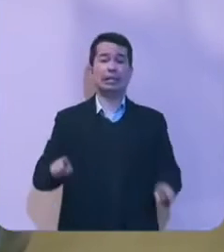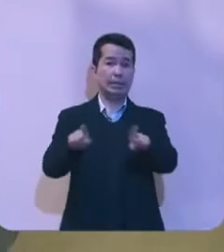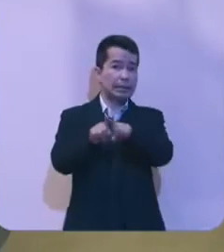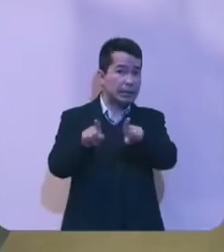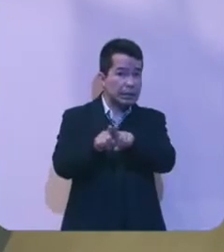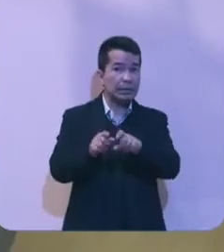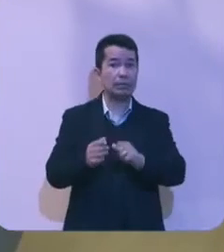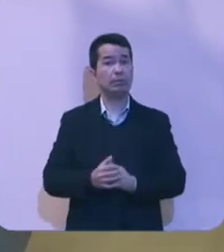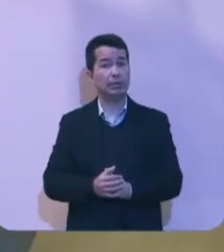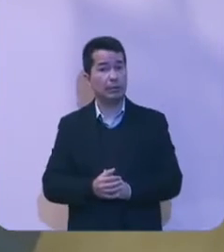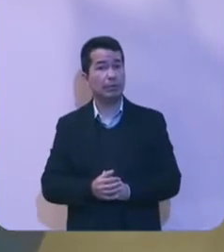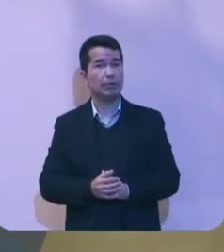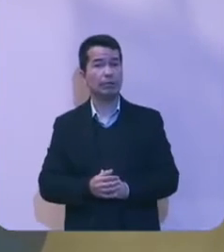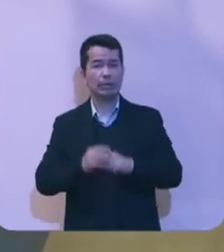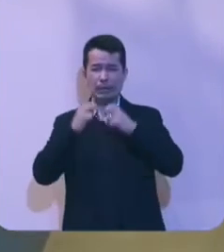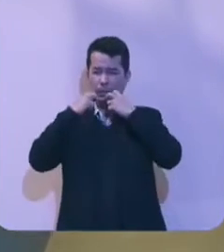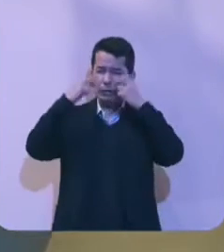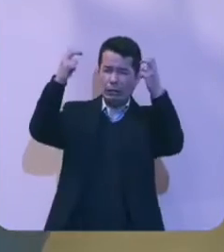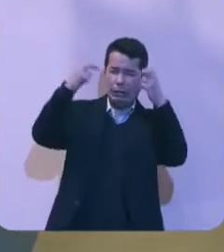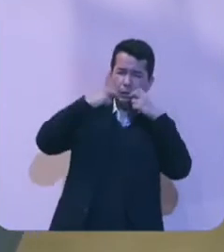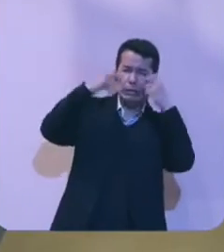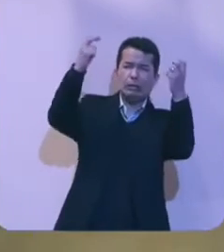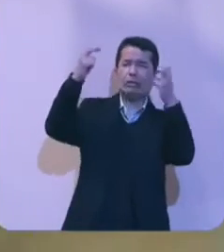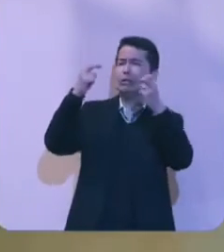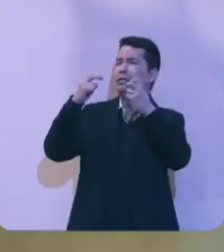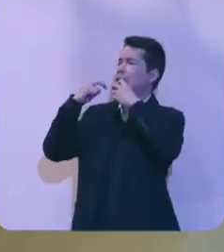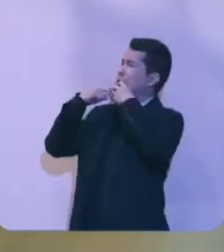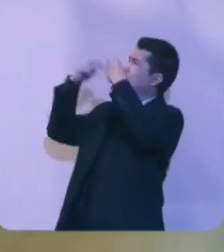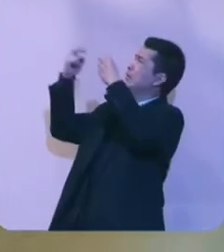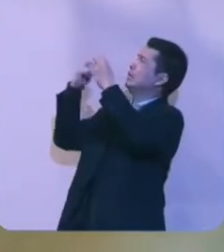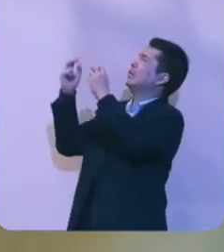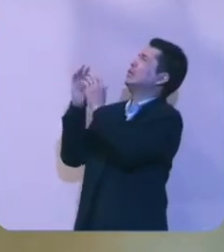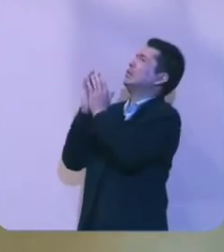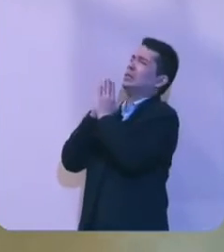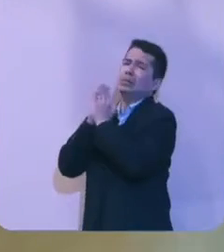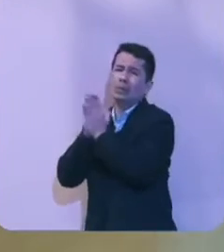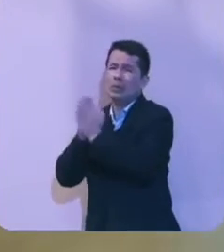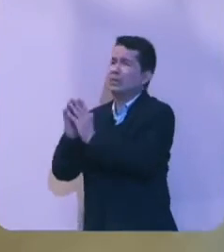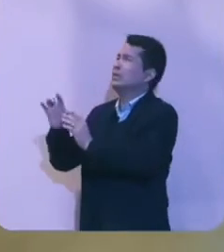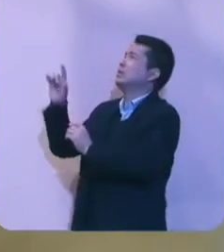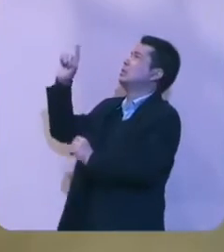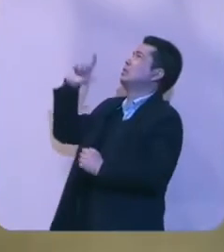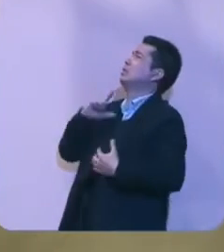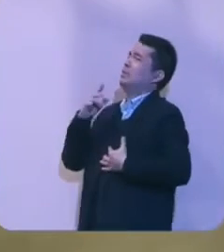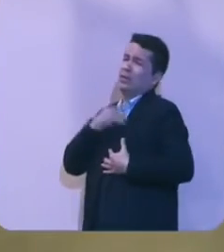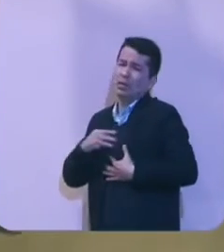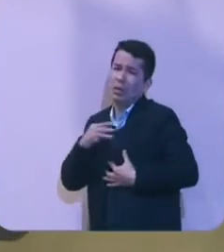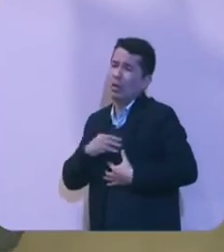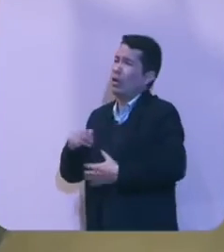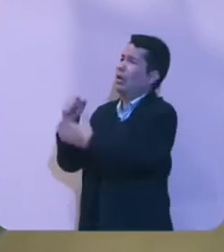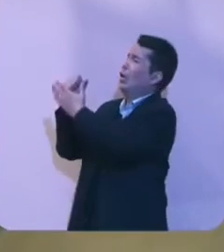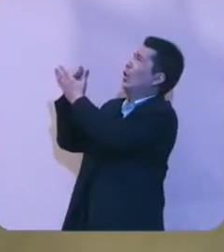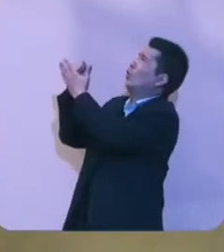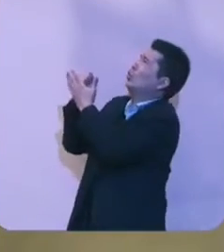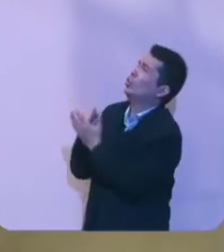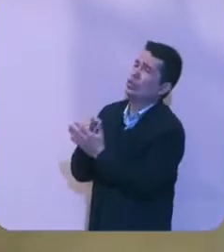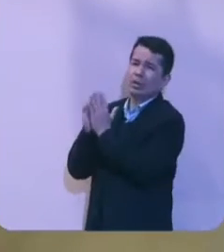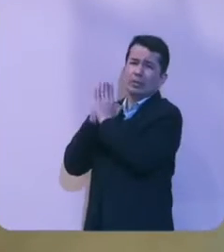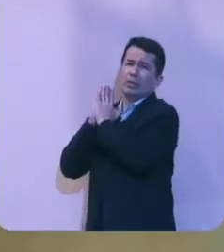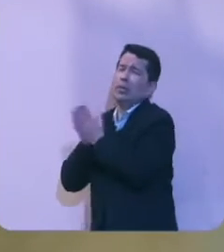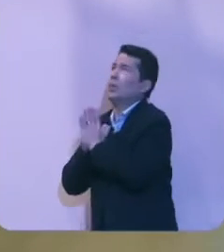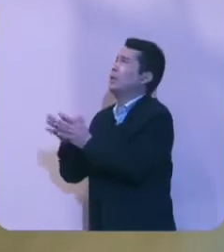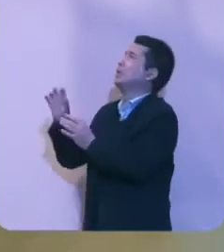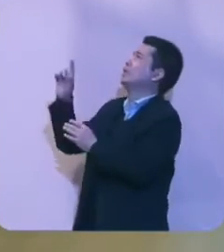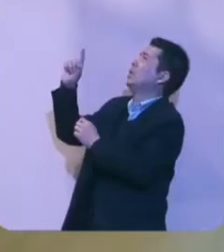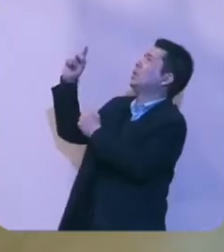de alegria e louvor a Deus. Porque em Israel, antes da vitória lá no Egito, o